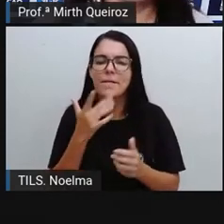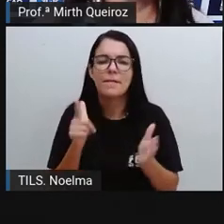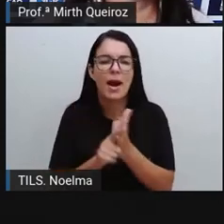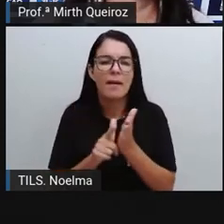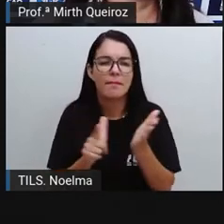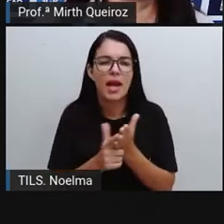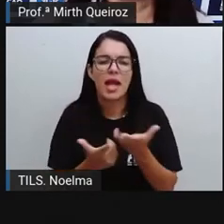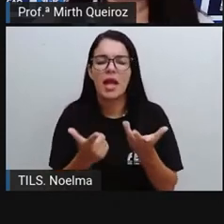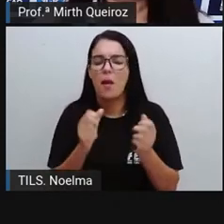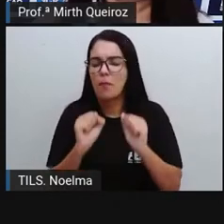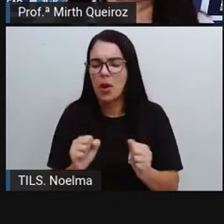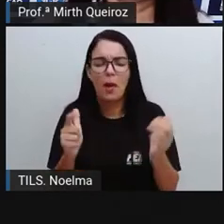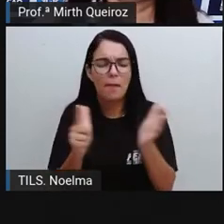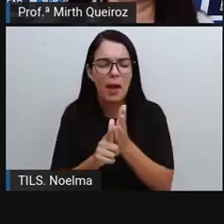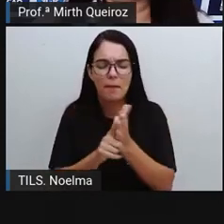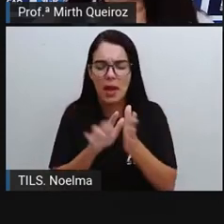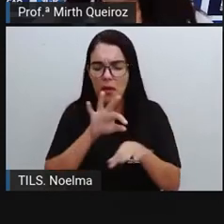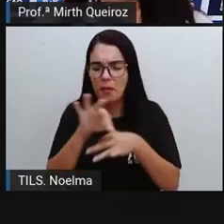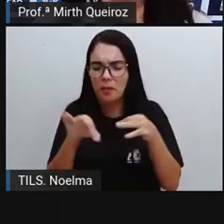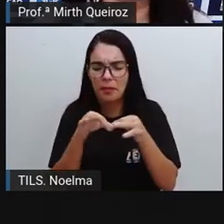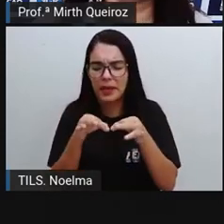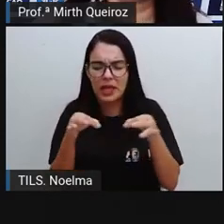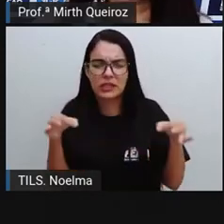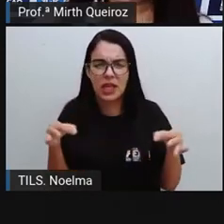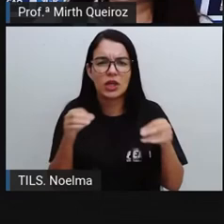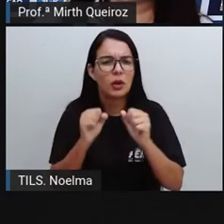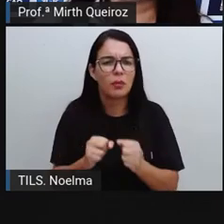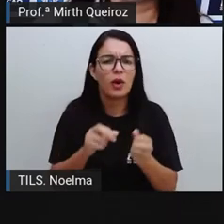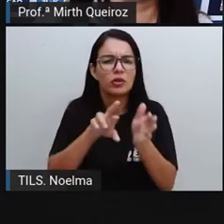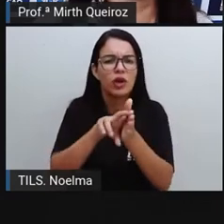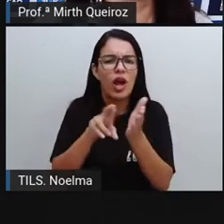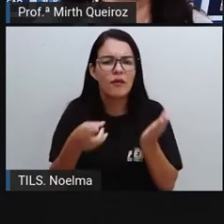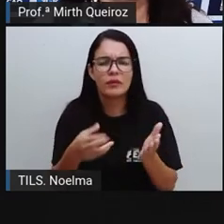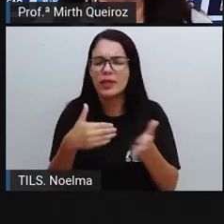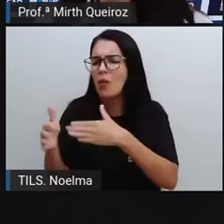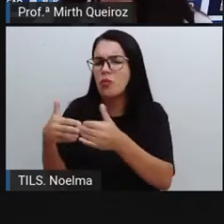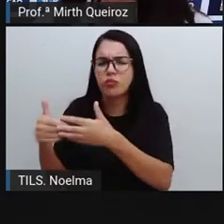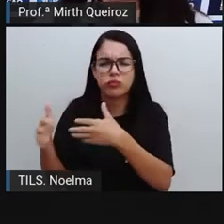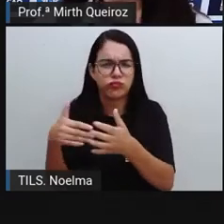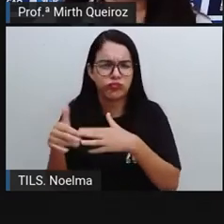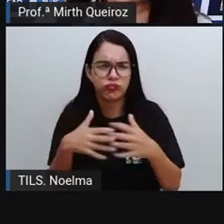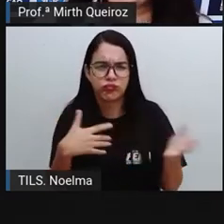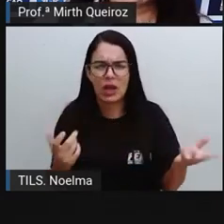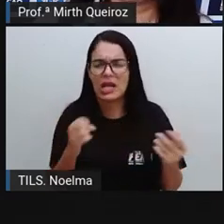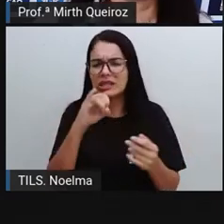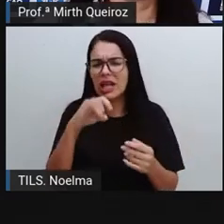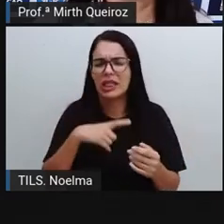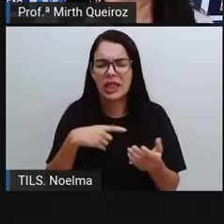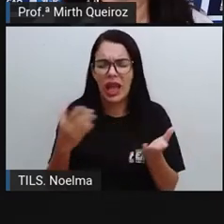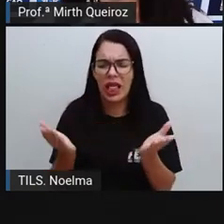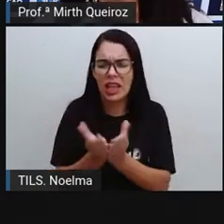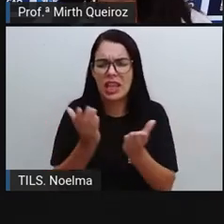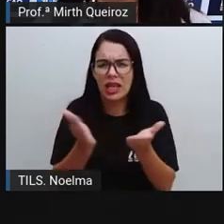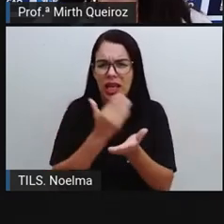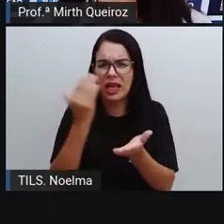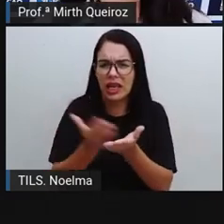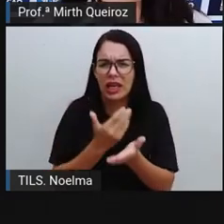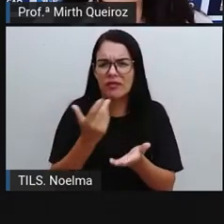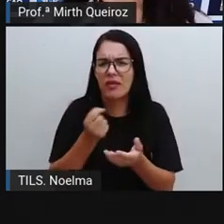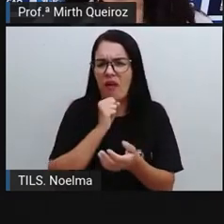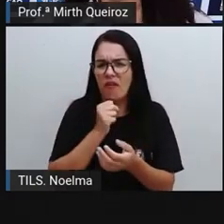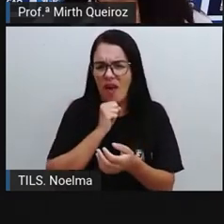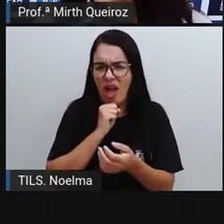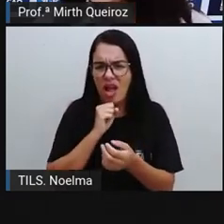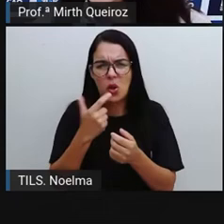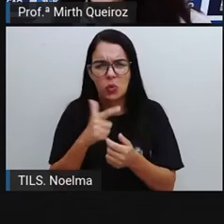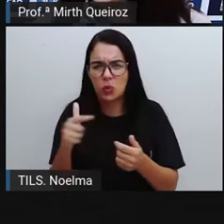presente, pode ser folhas de revista, certo? Algum livro velho, antigo, né, que não